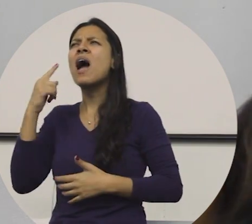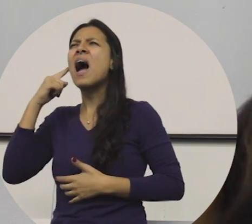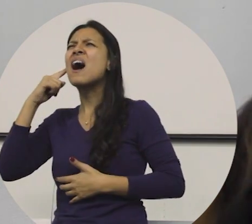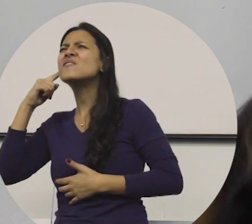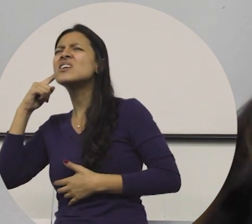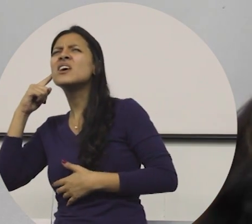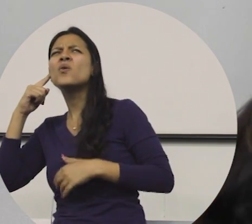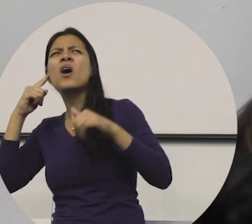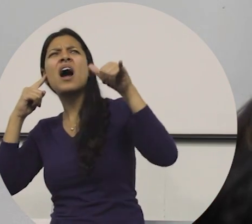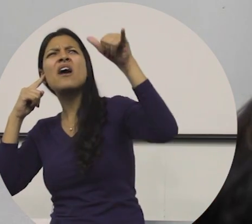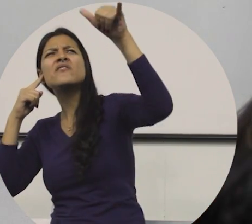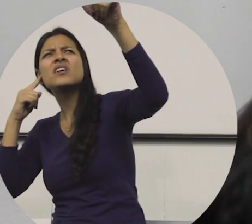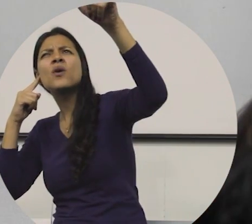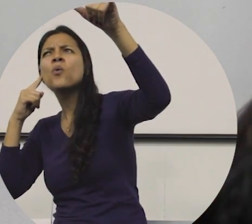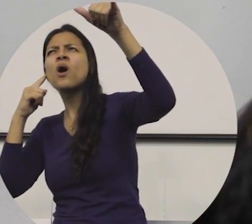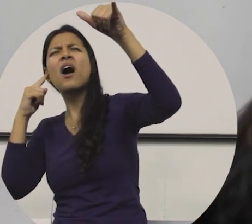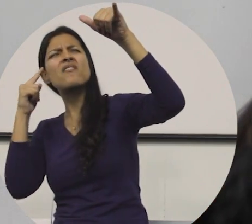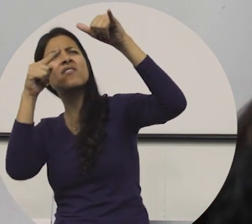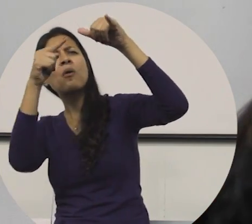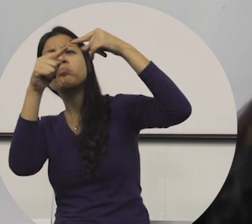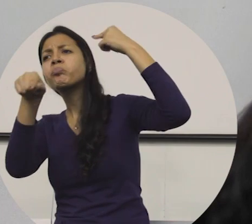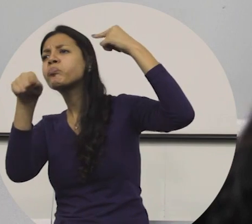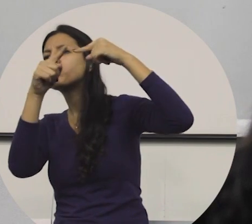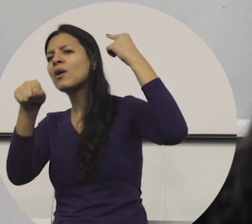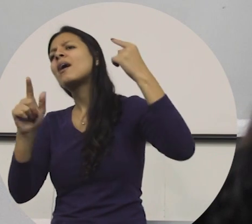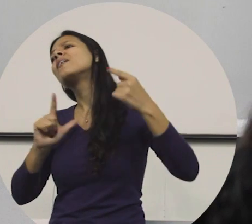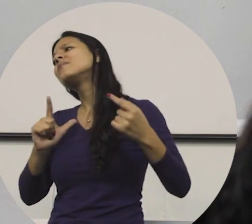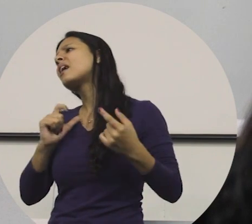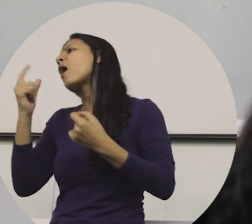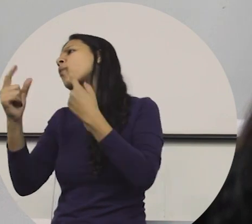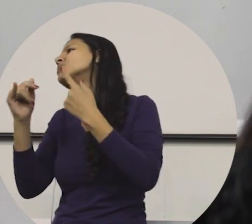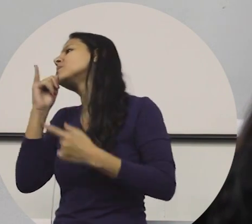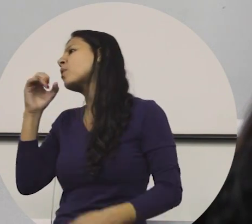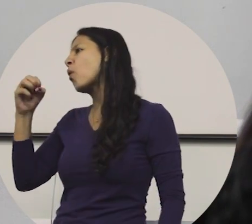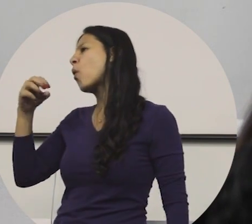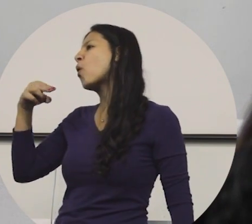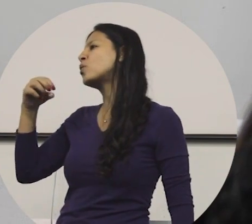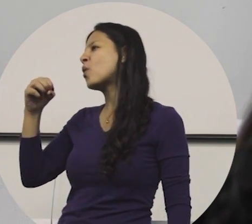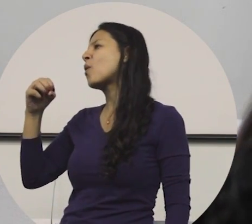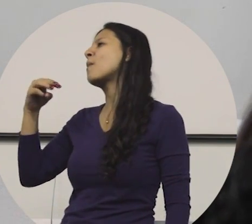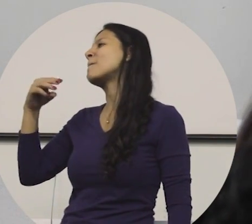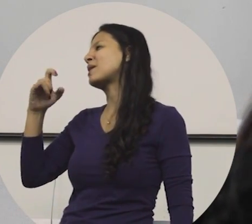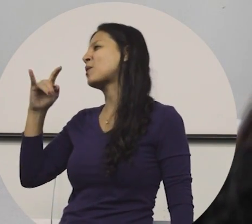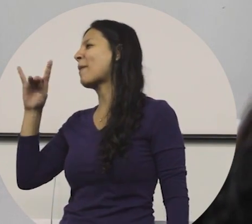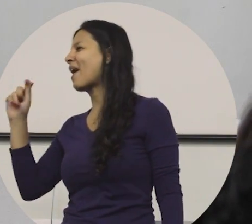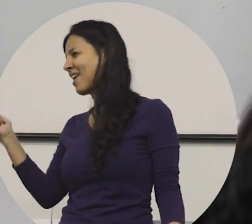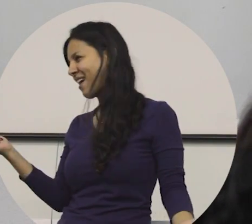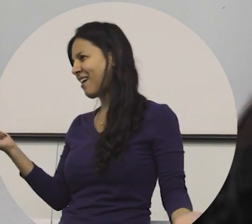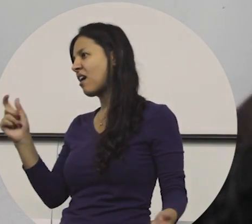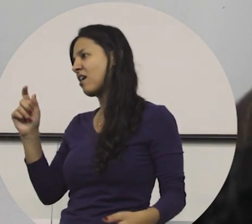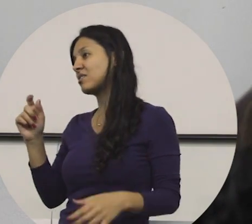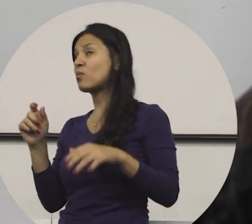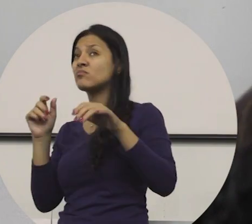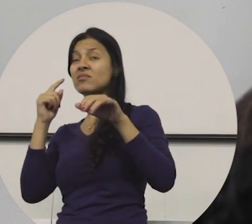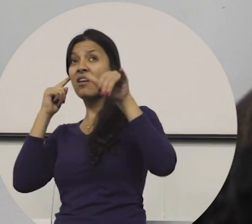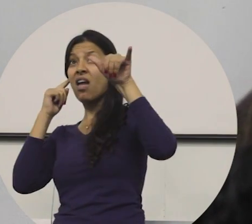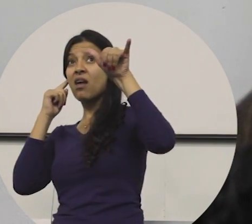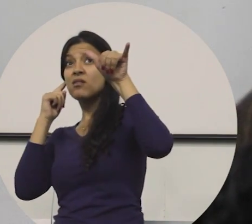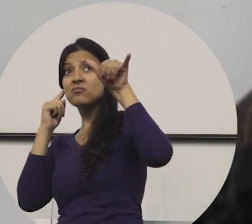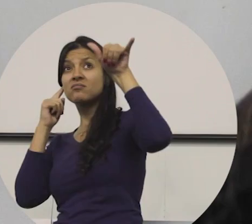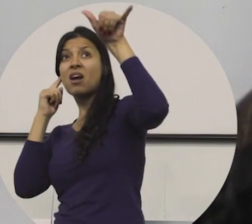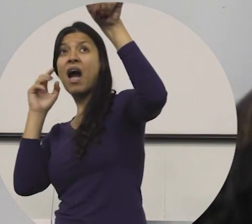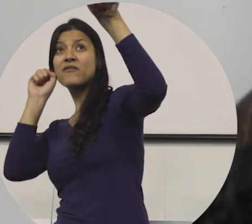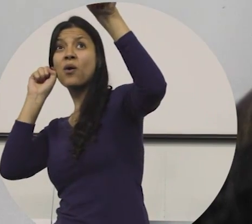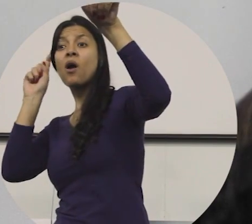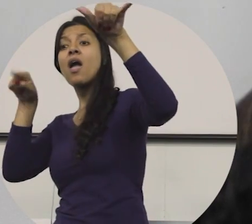existem as onomatopeias, mas são poucas, se fala no curso de linguística geral. Ela é arbitrária.